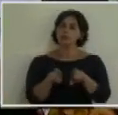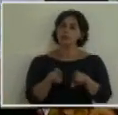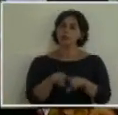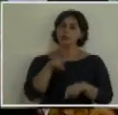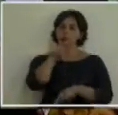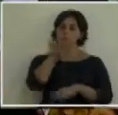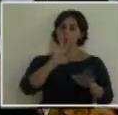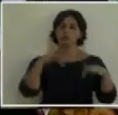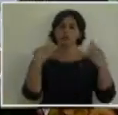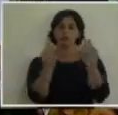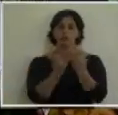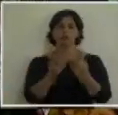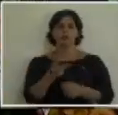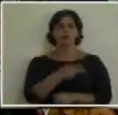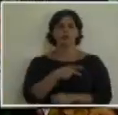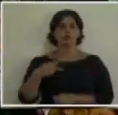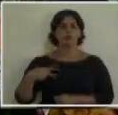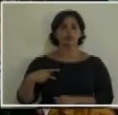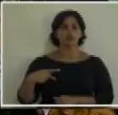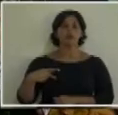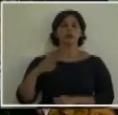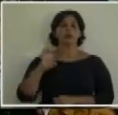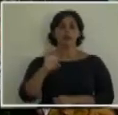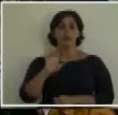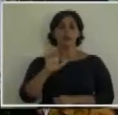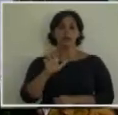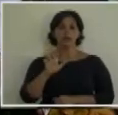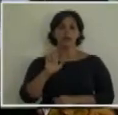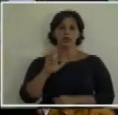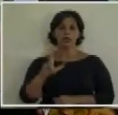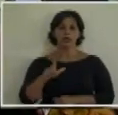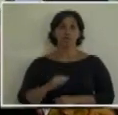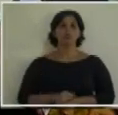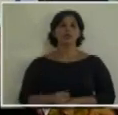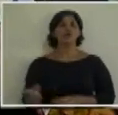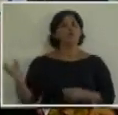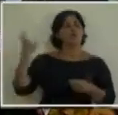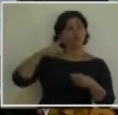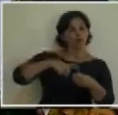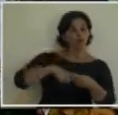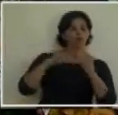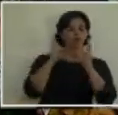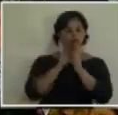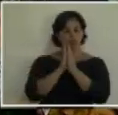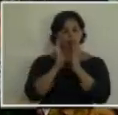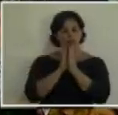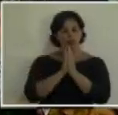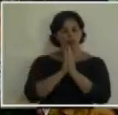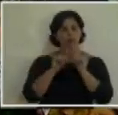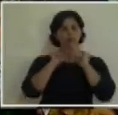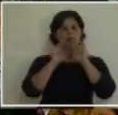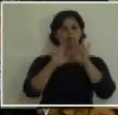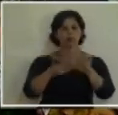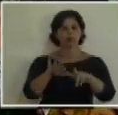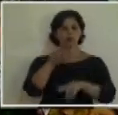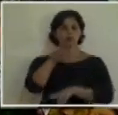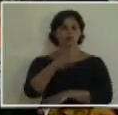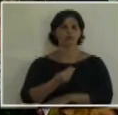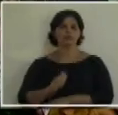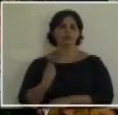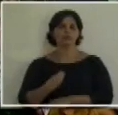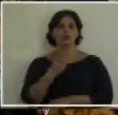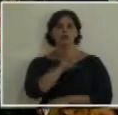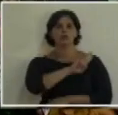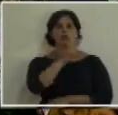também. Pastor Eliel, terminando de pregar, eu venho orar por você e encerrar esse programa em nome